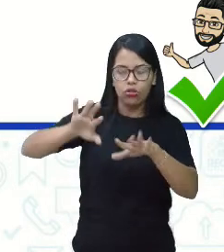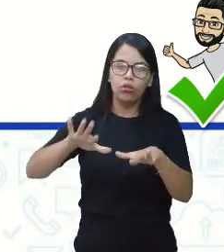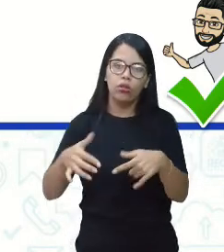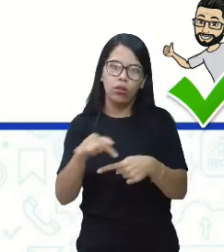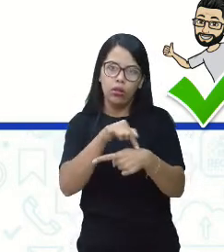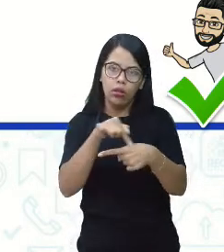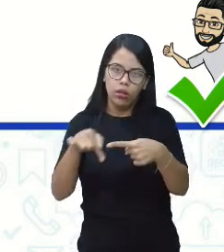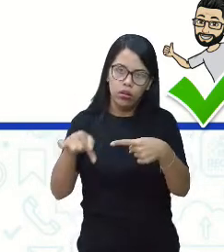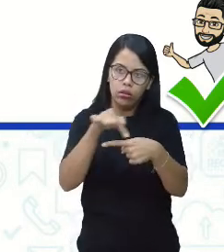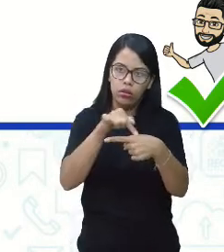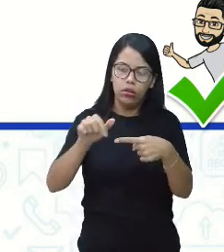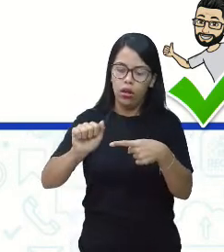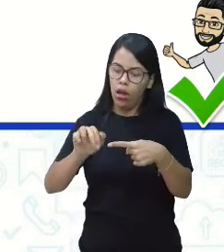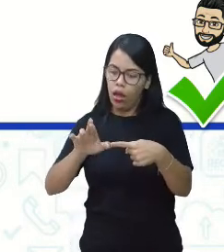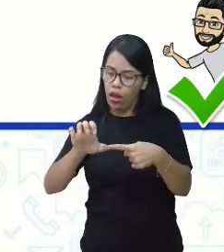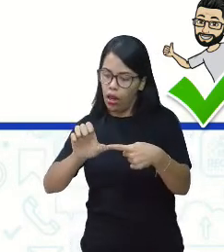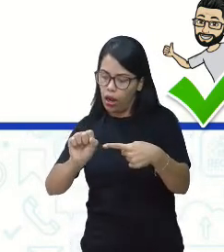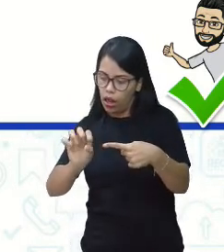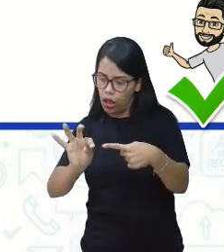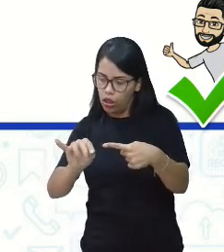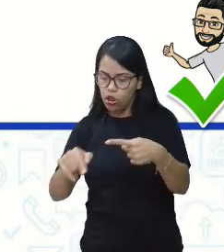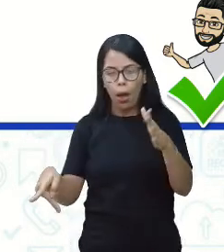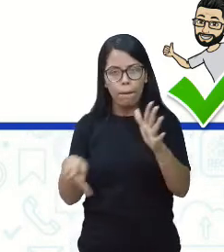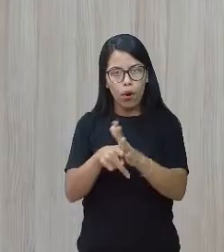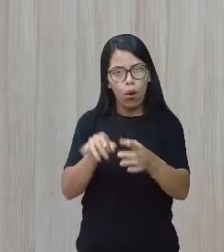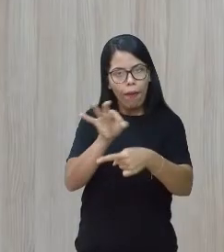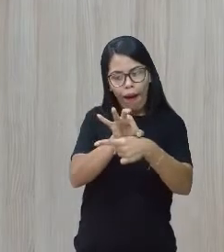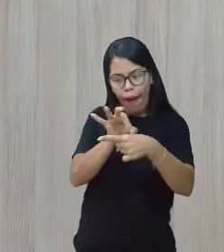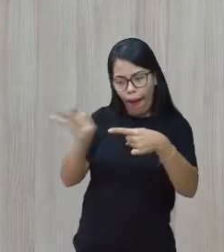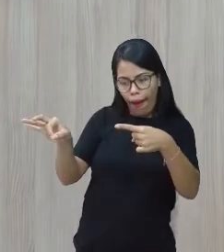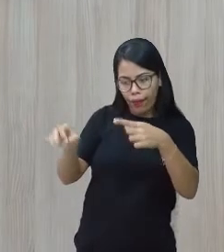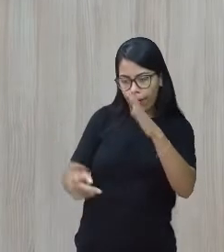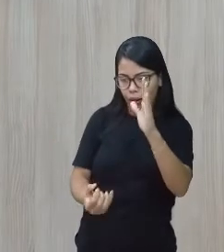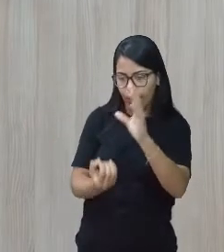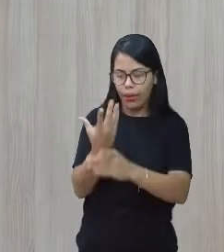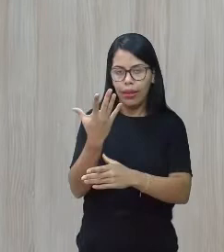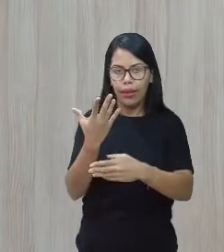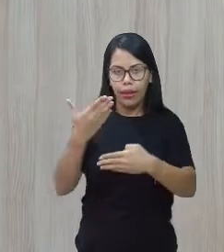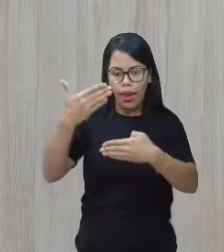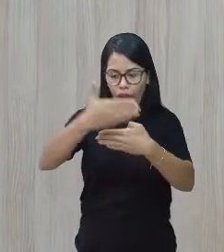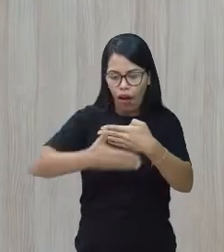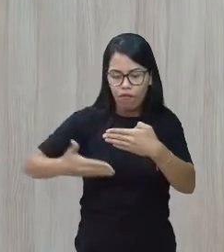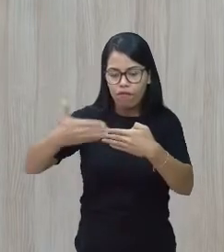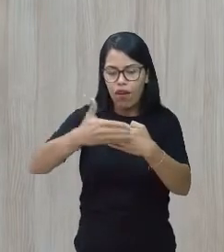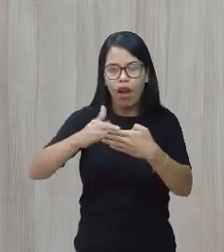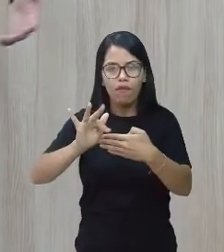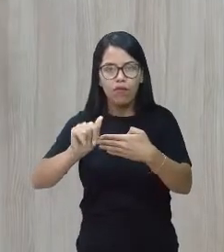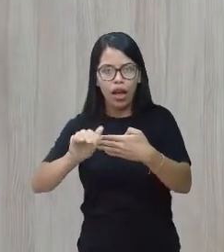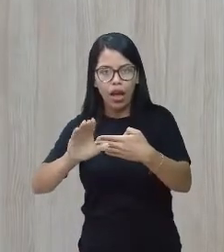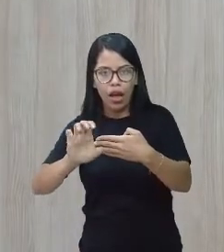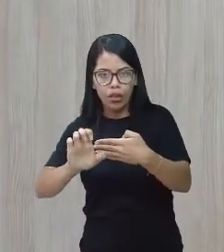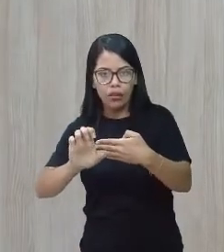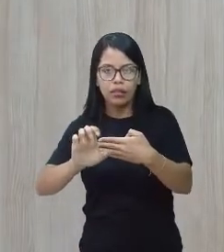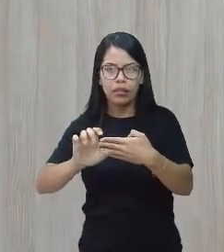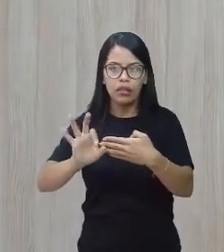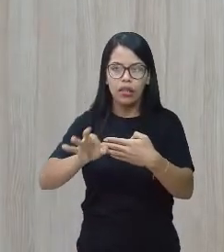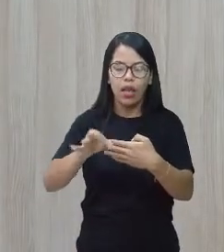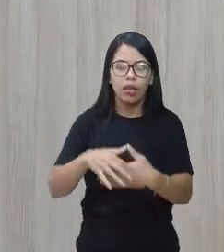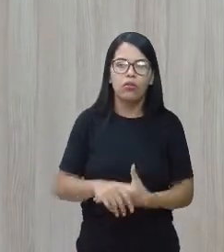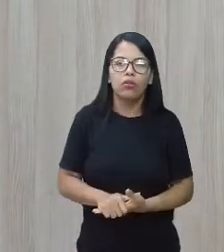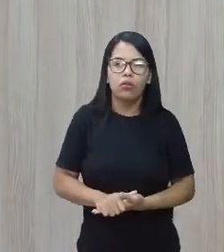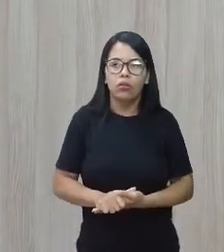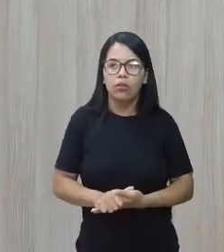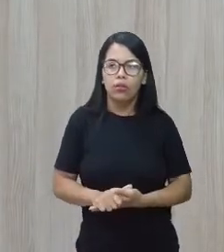as arestas são os segmentos de reta que formam as faces, né, que formam os polígonos. Então, eu tenho aqui,